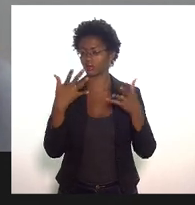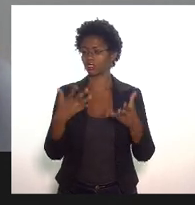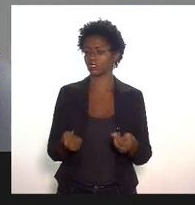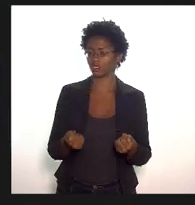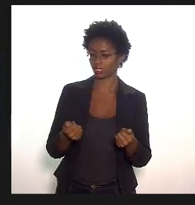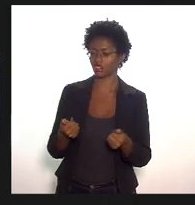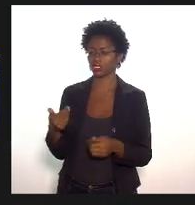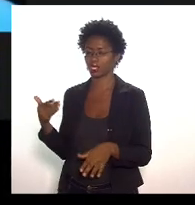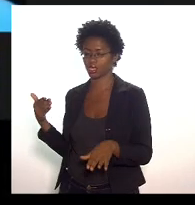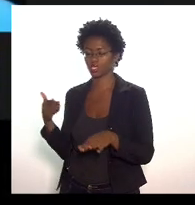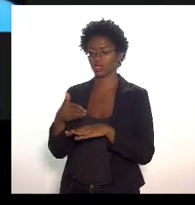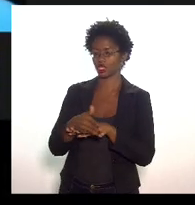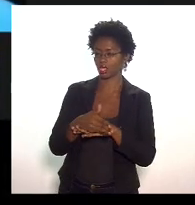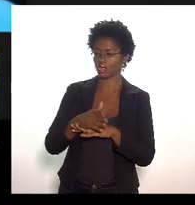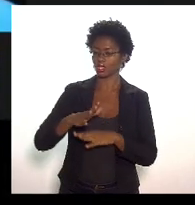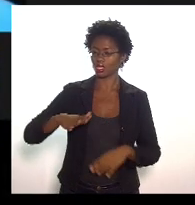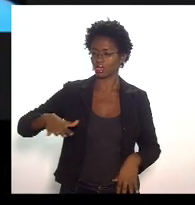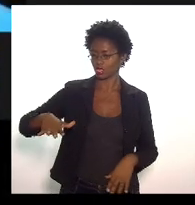seus territórios. Né?